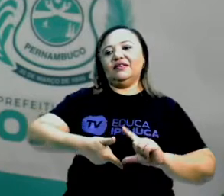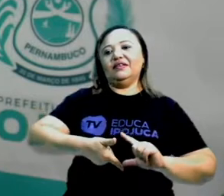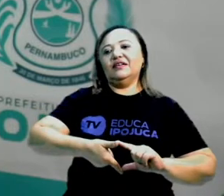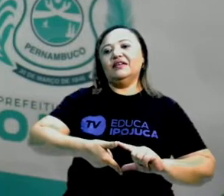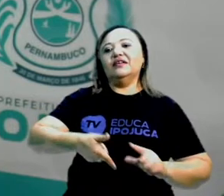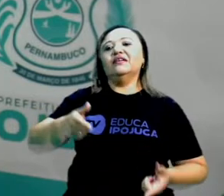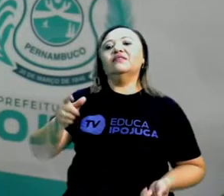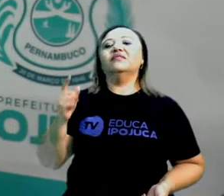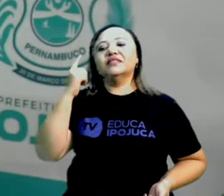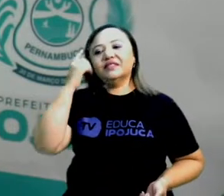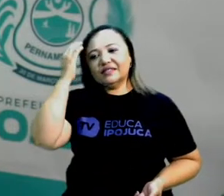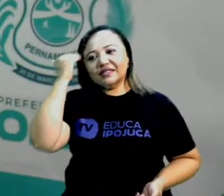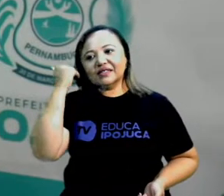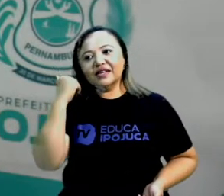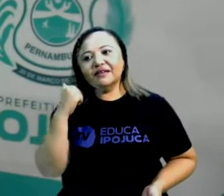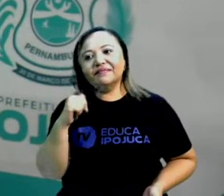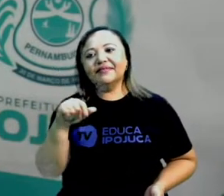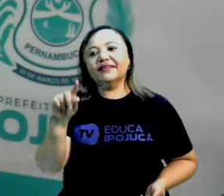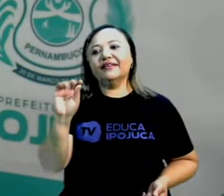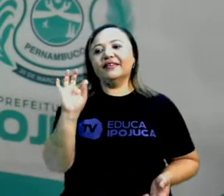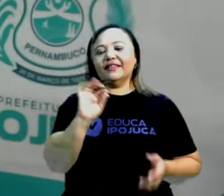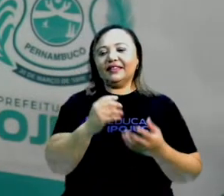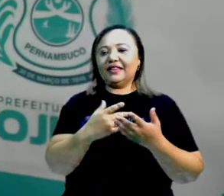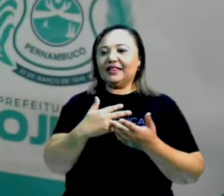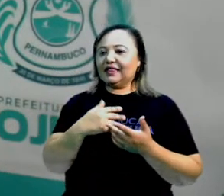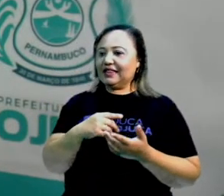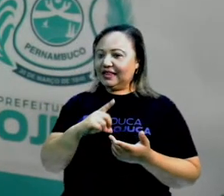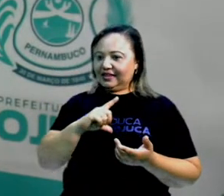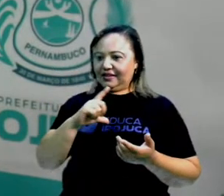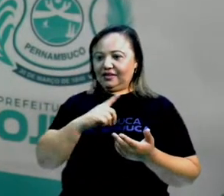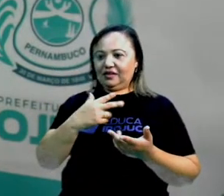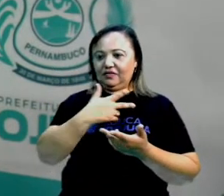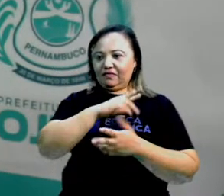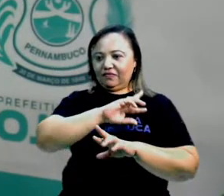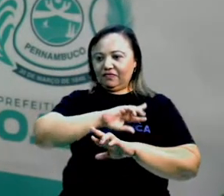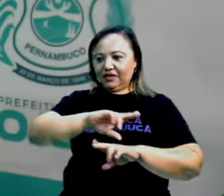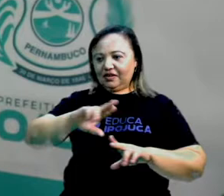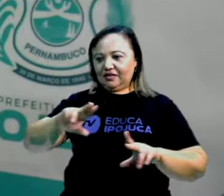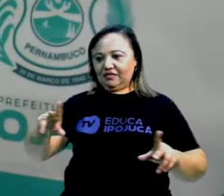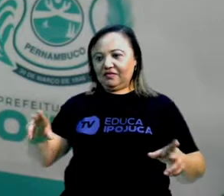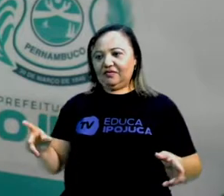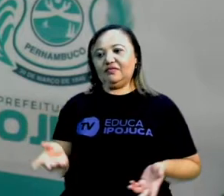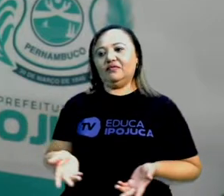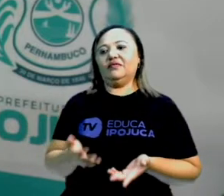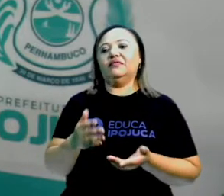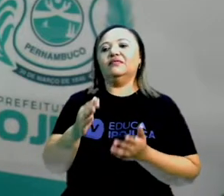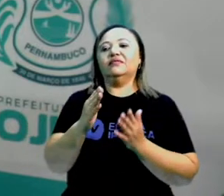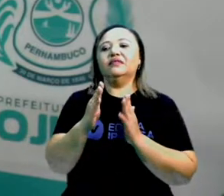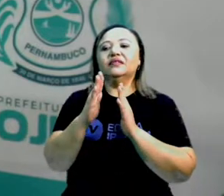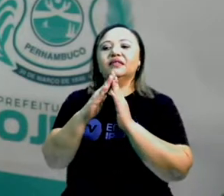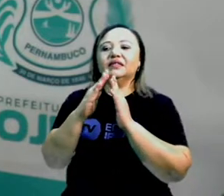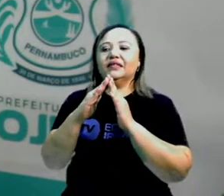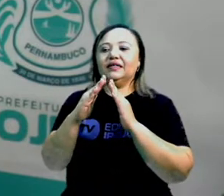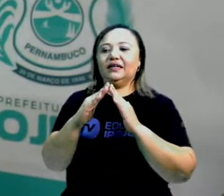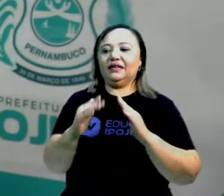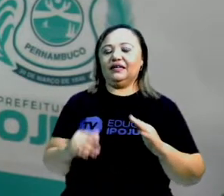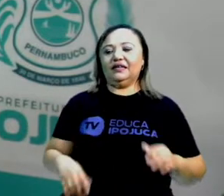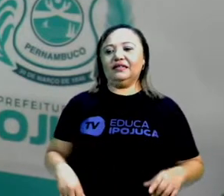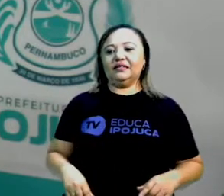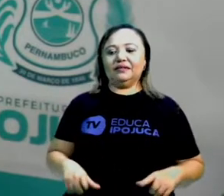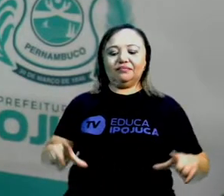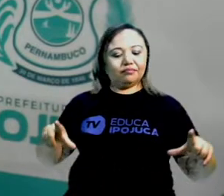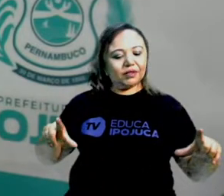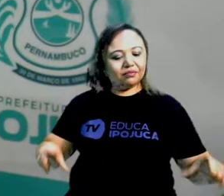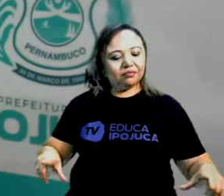essas, se parecem com as figuras geométricas planas. Seja um tapete, um